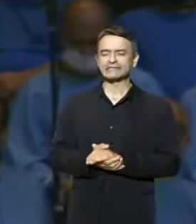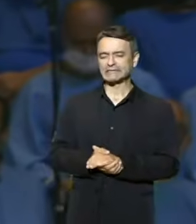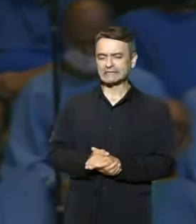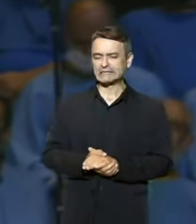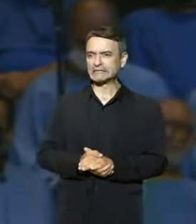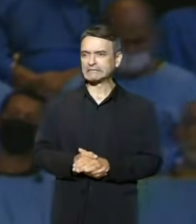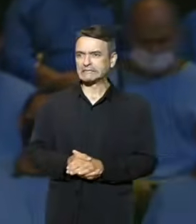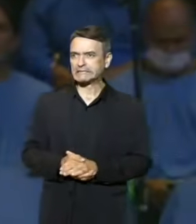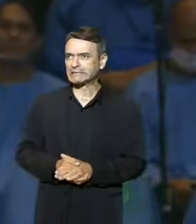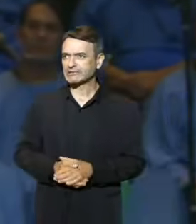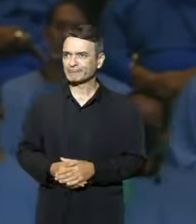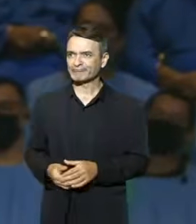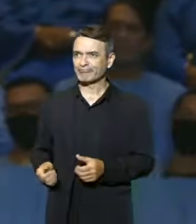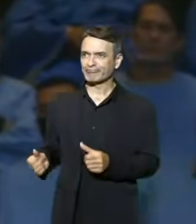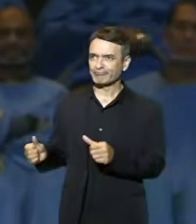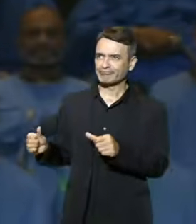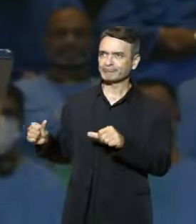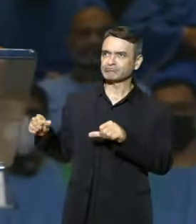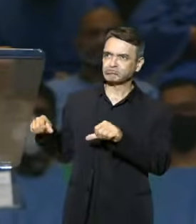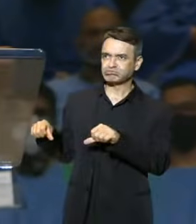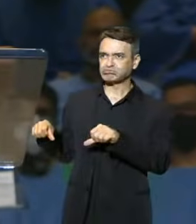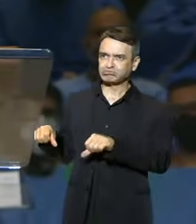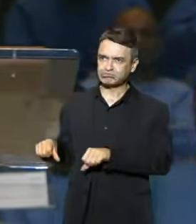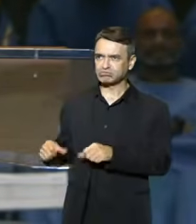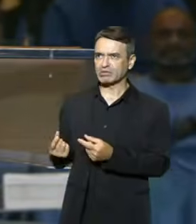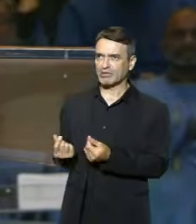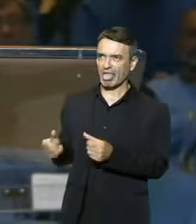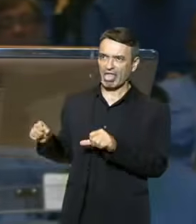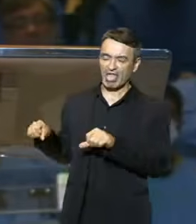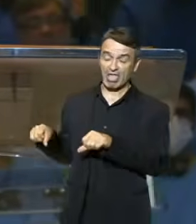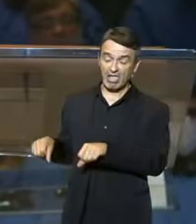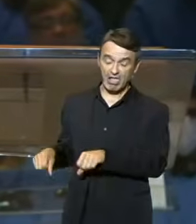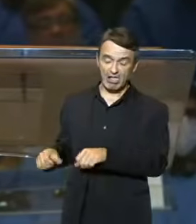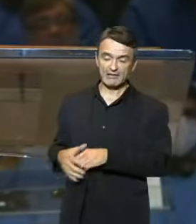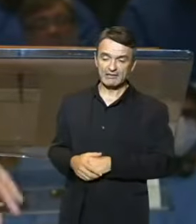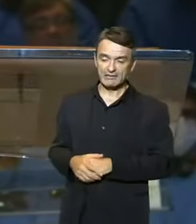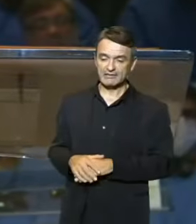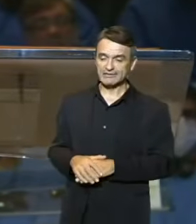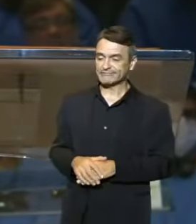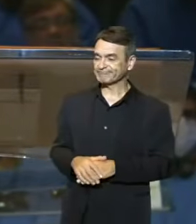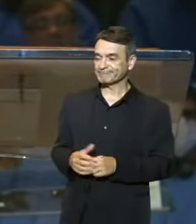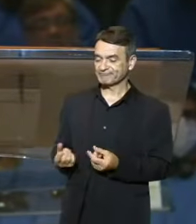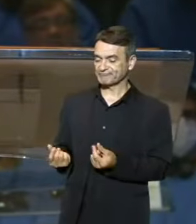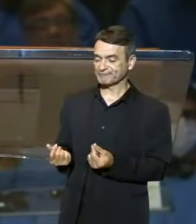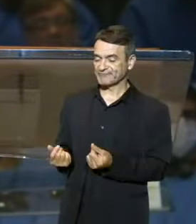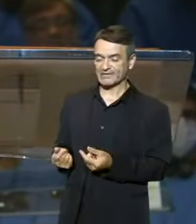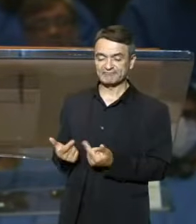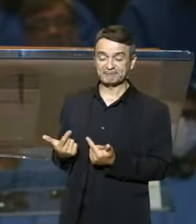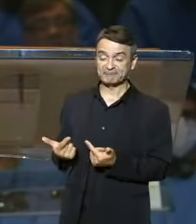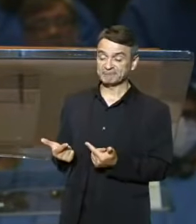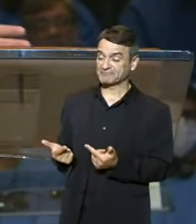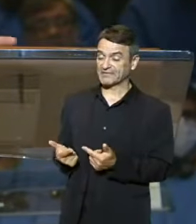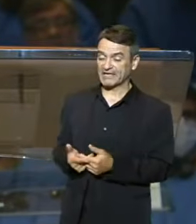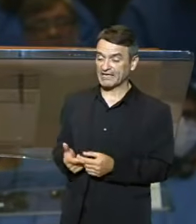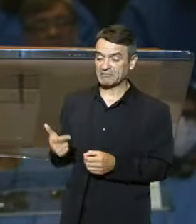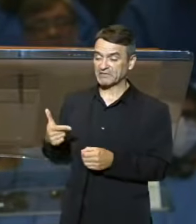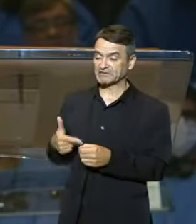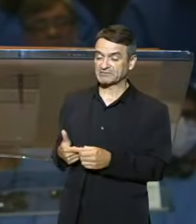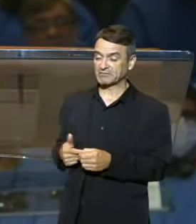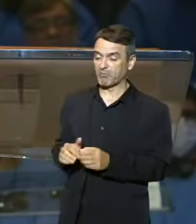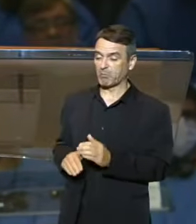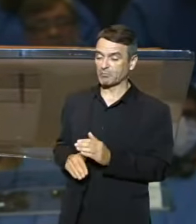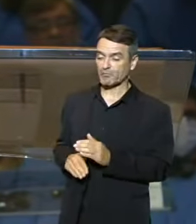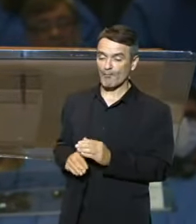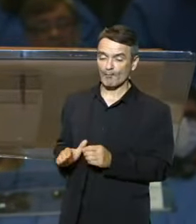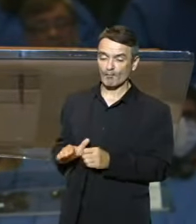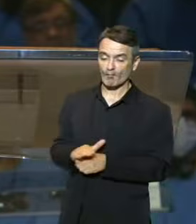está no perrengue, está passando dificuldade, né? Não tem dinheiro de vez em quando nem para encher o tanque de gasolina